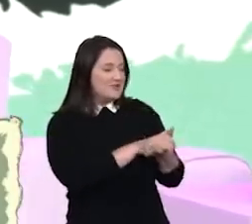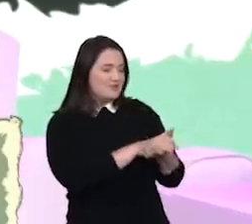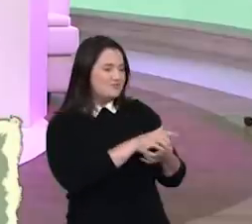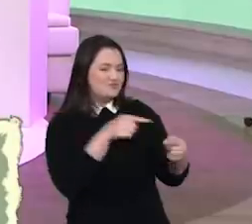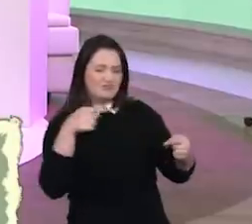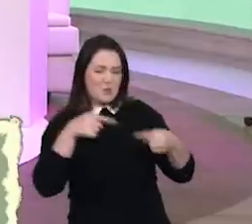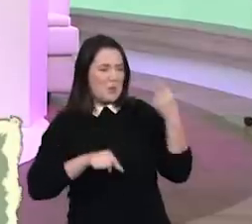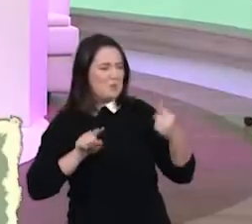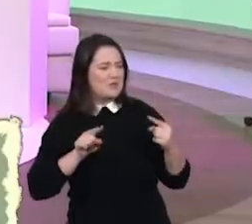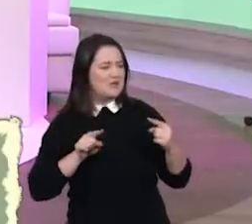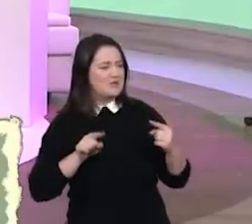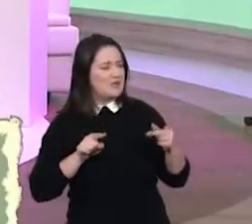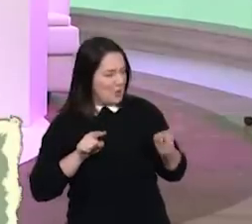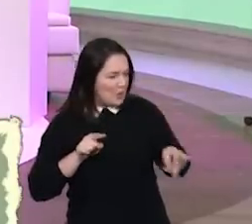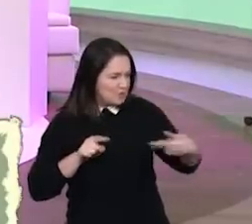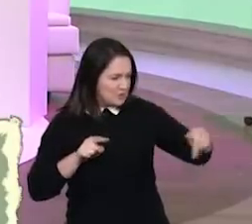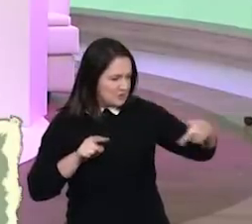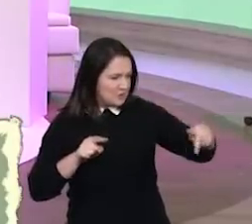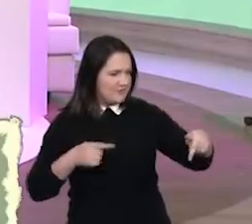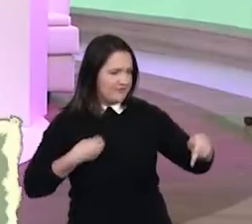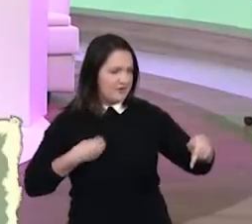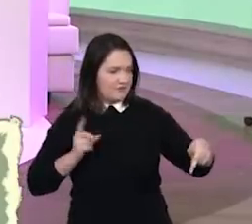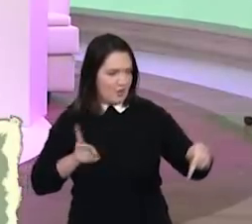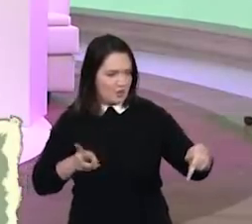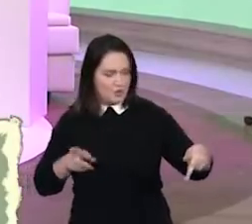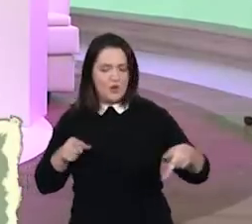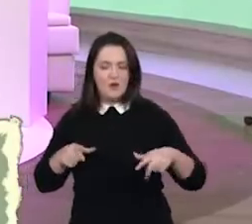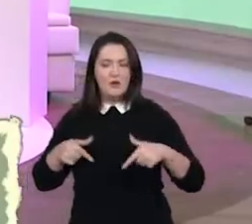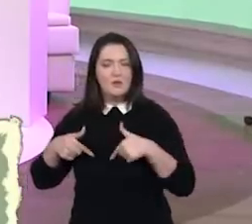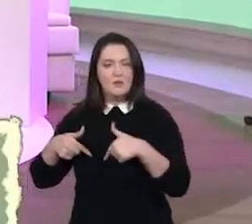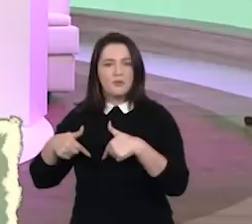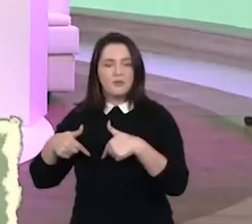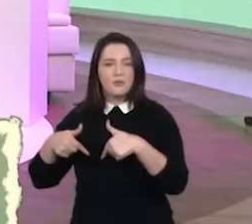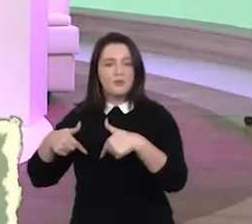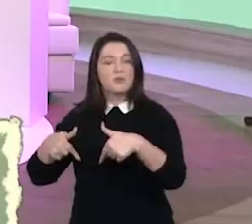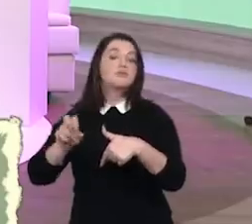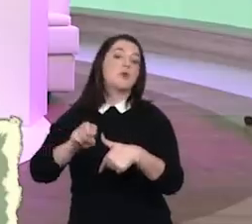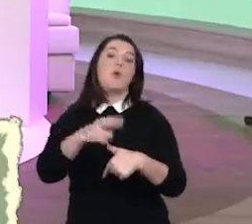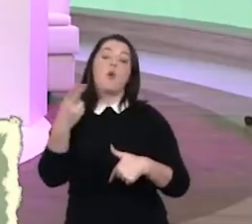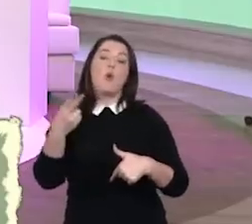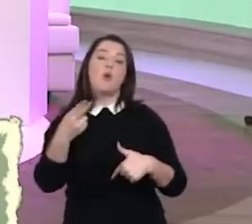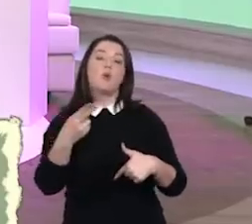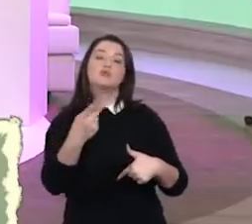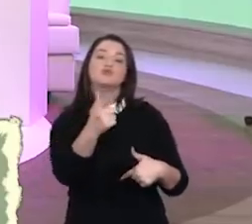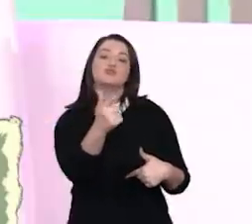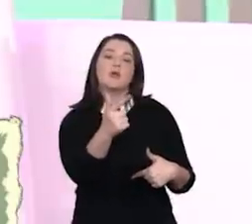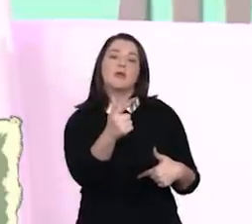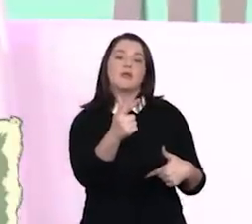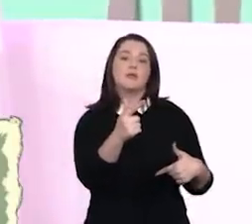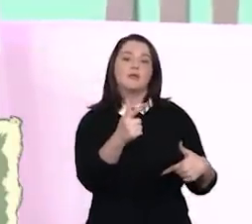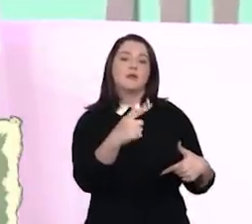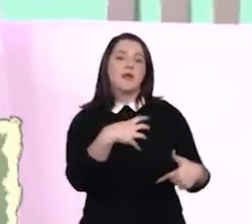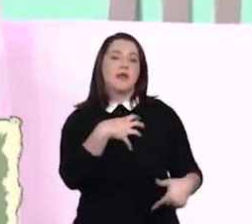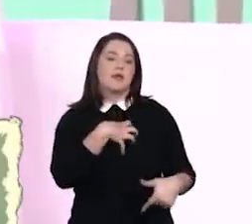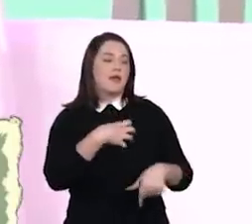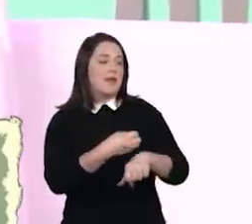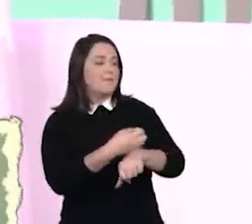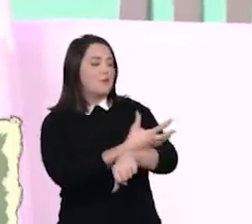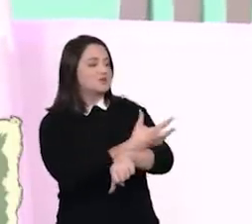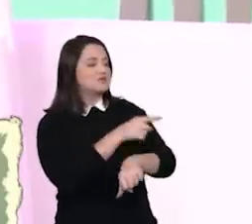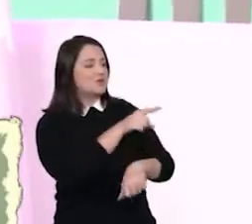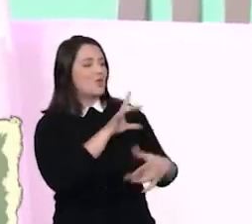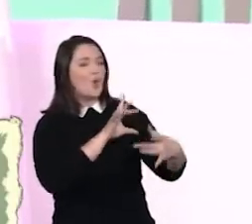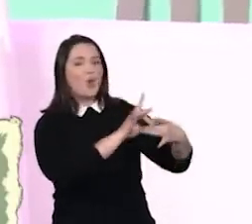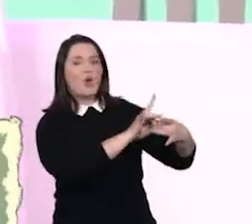o seu rumo. Vidas paralelas. Alguns também vivem sem conexão emocional. E nós